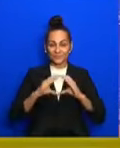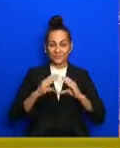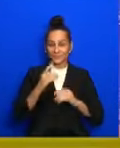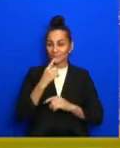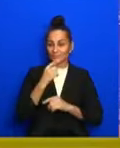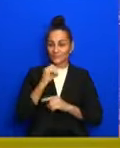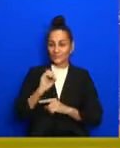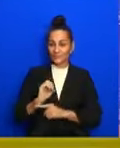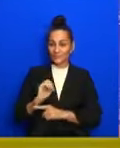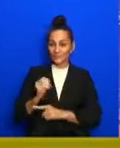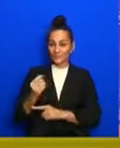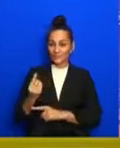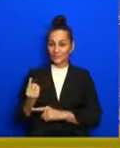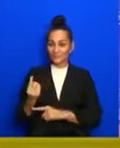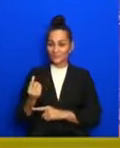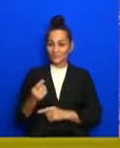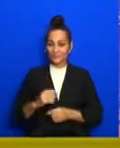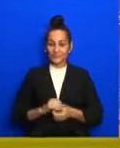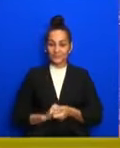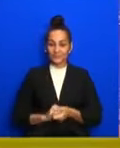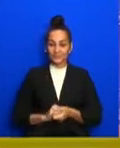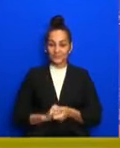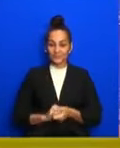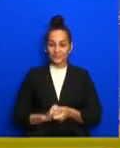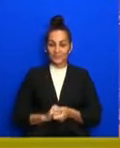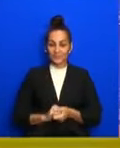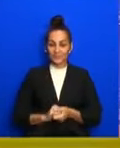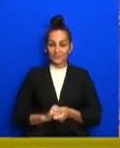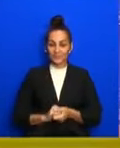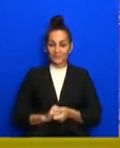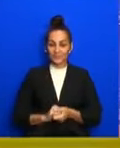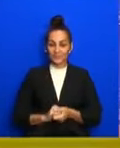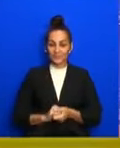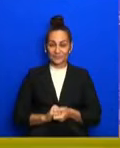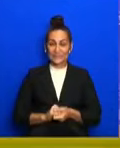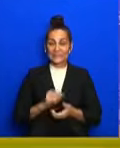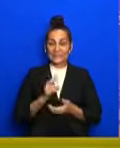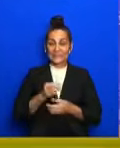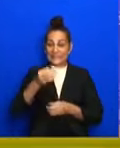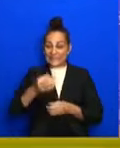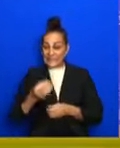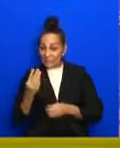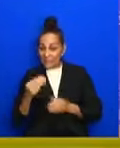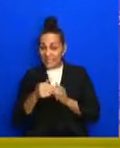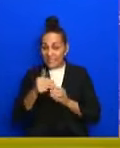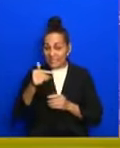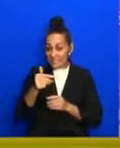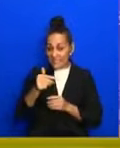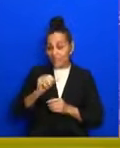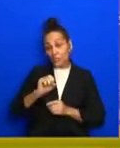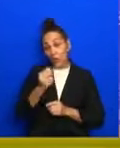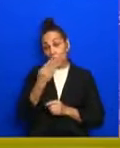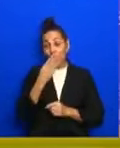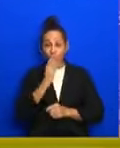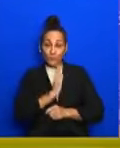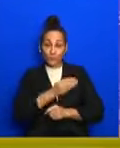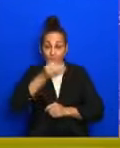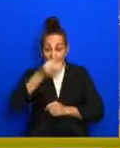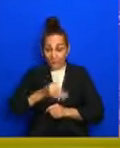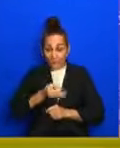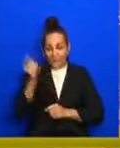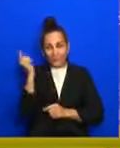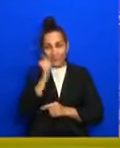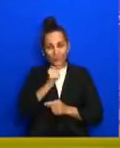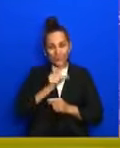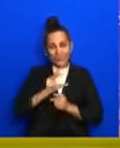Bola vermelha 01, vermelha 01. Acertando de 3 a 7 números ou acertando o time do coração,